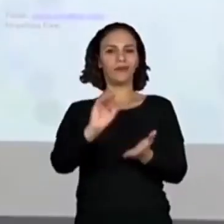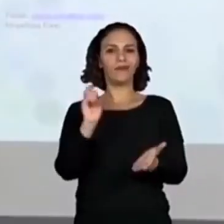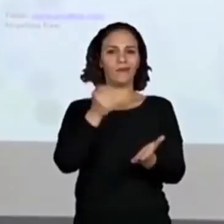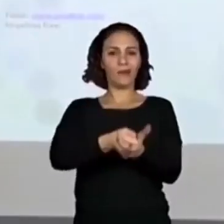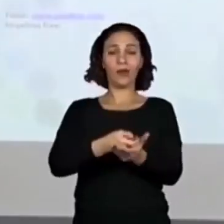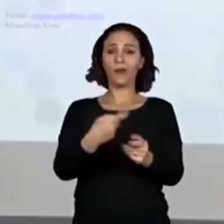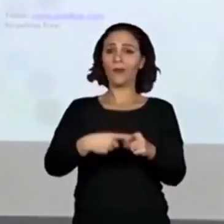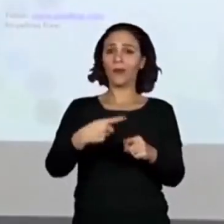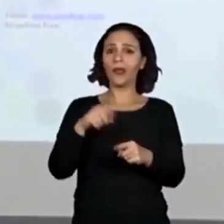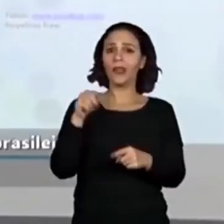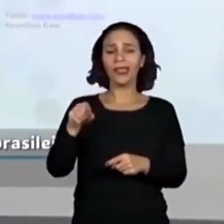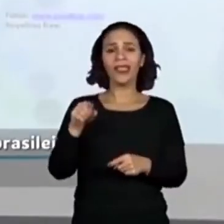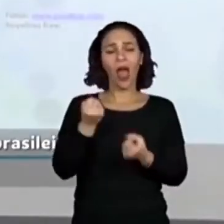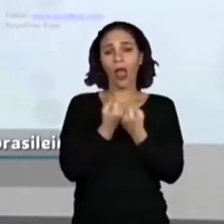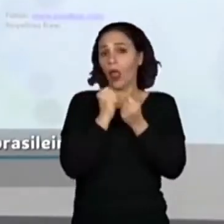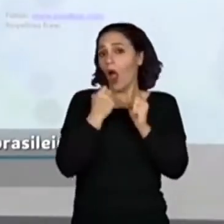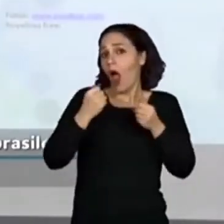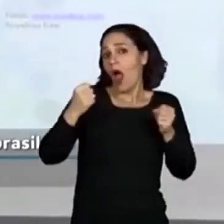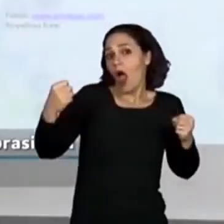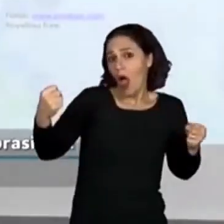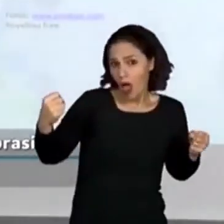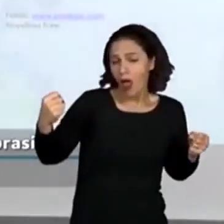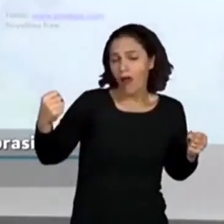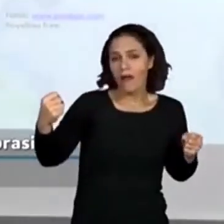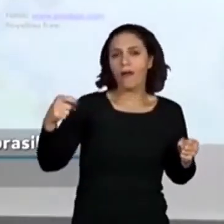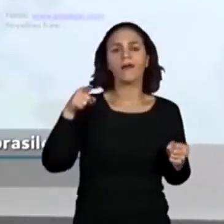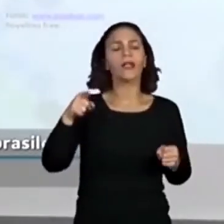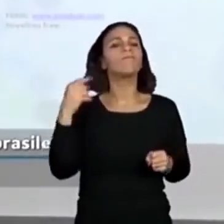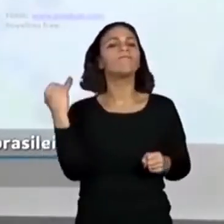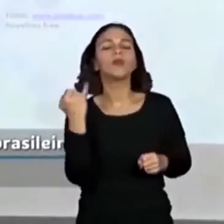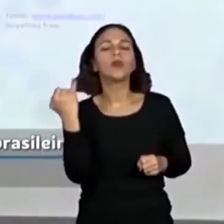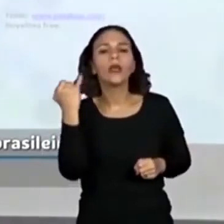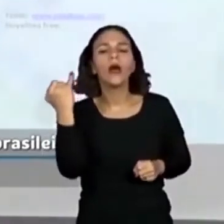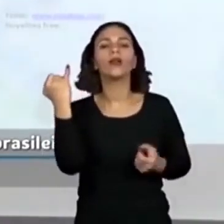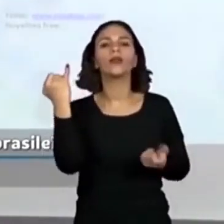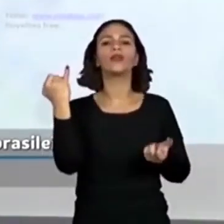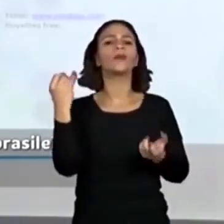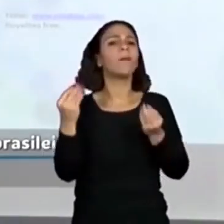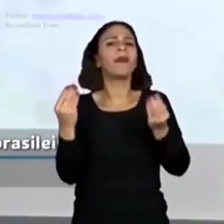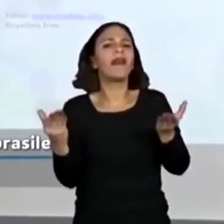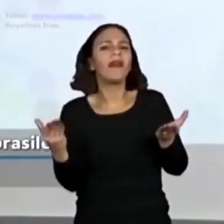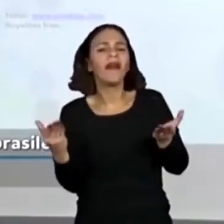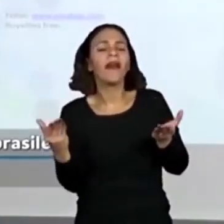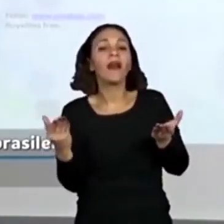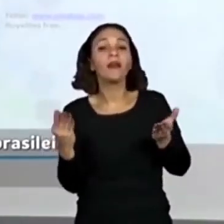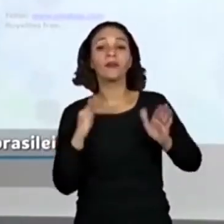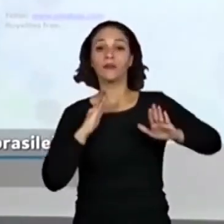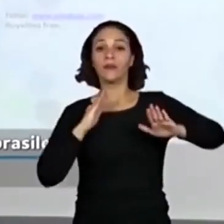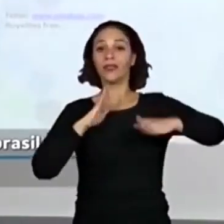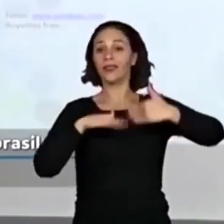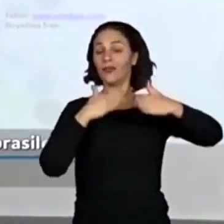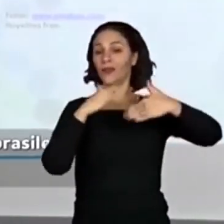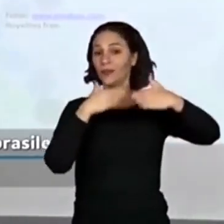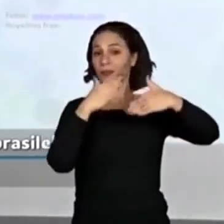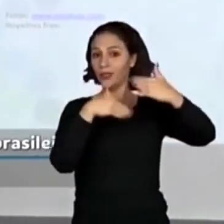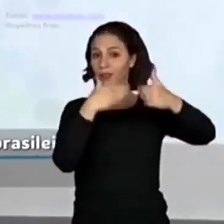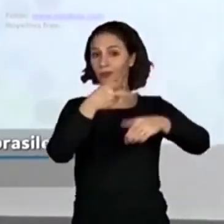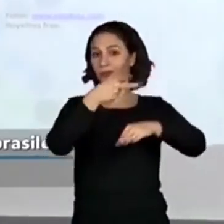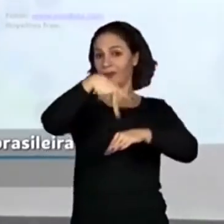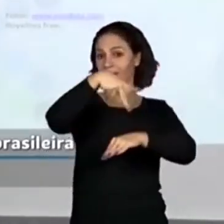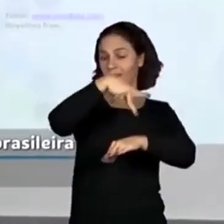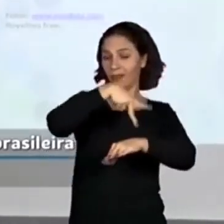são indústrias gigantes que vão servir para que o desenvolvimento do